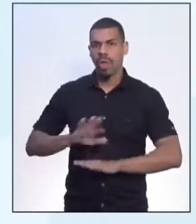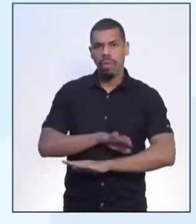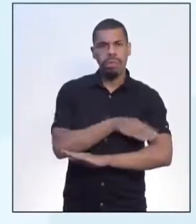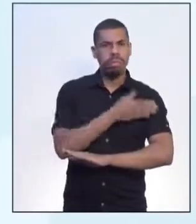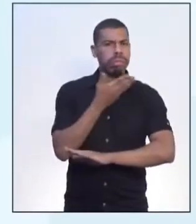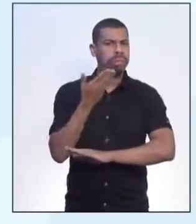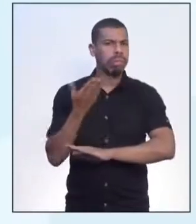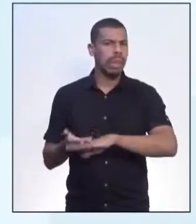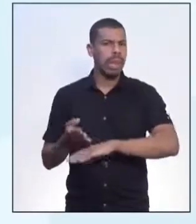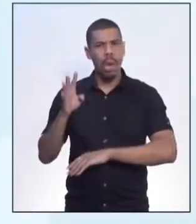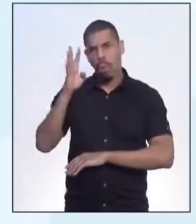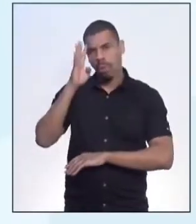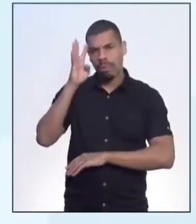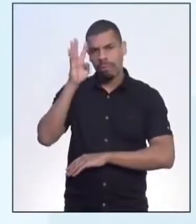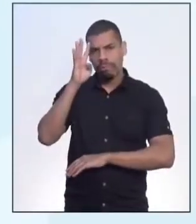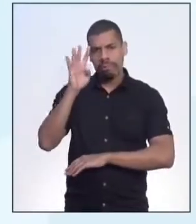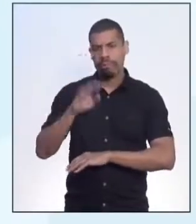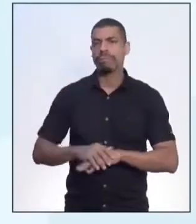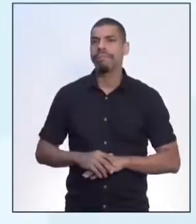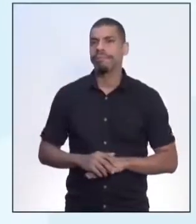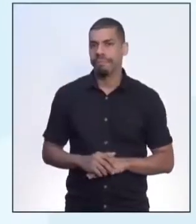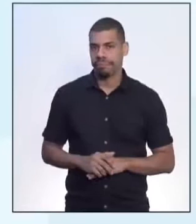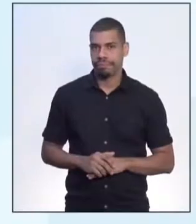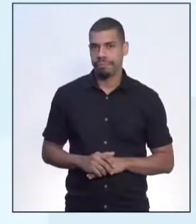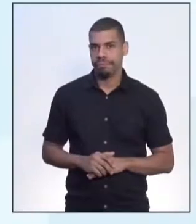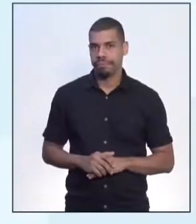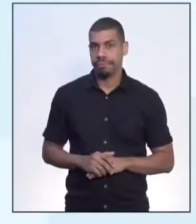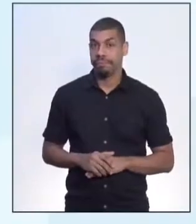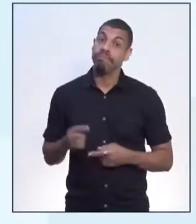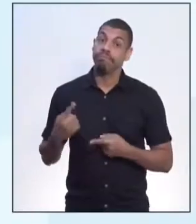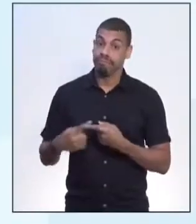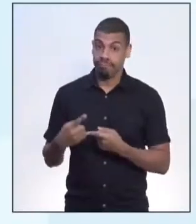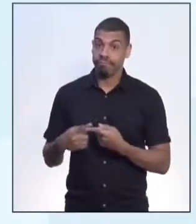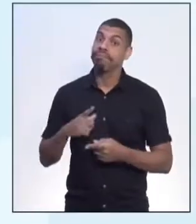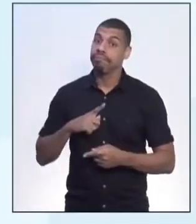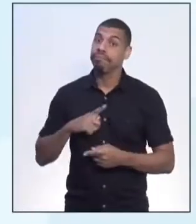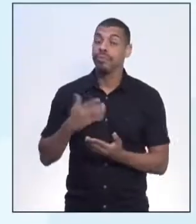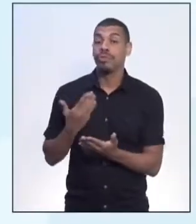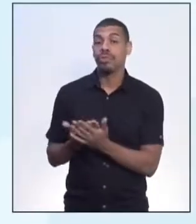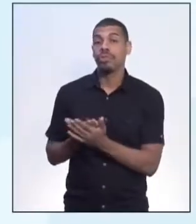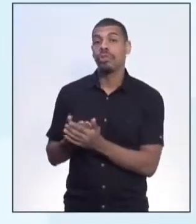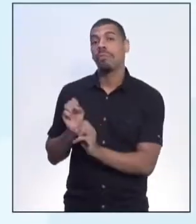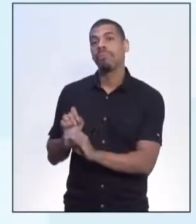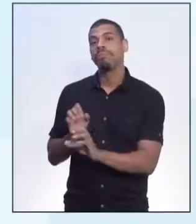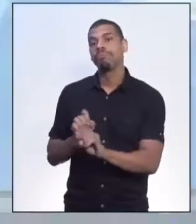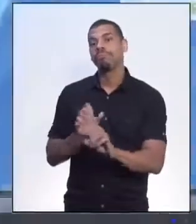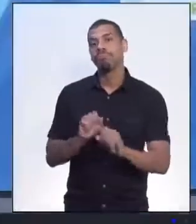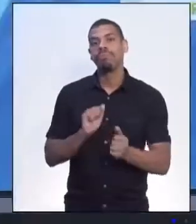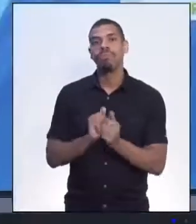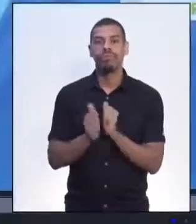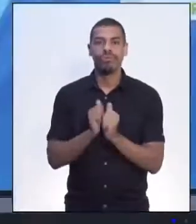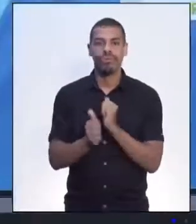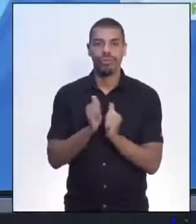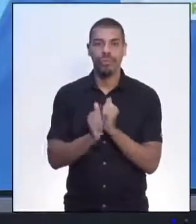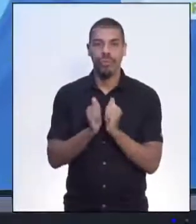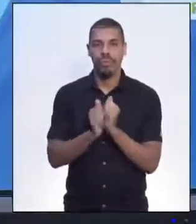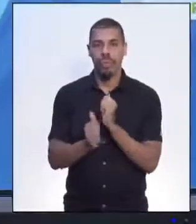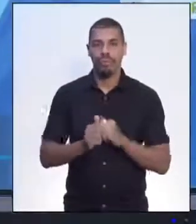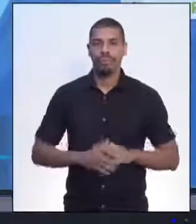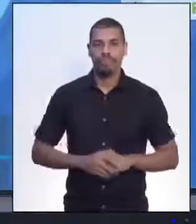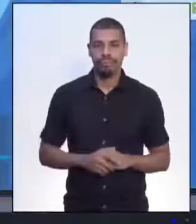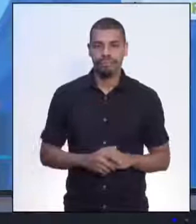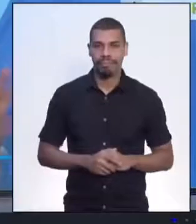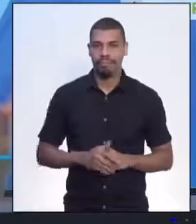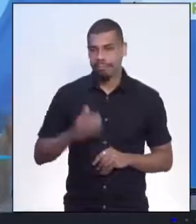todo na quarta-feira. Because I have football class. Porque eu tenho aulas de futebol. Olha lá a razão que eu fico na